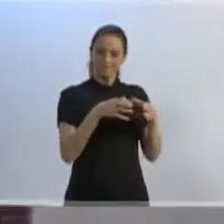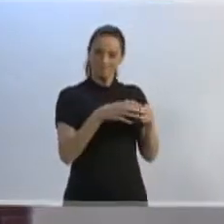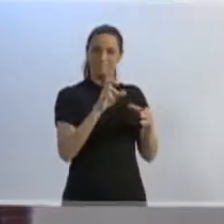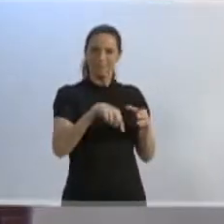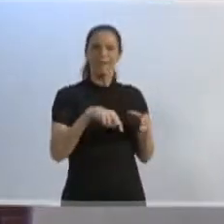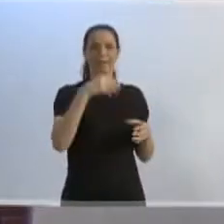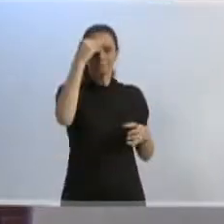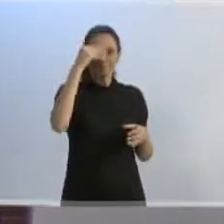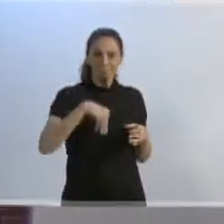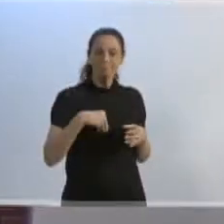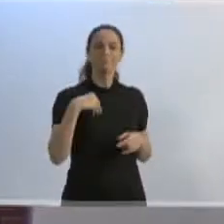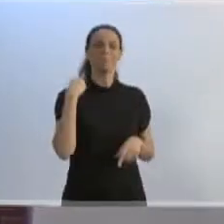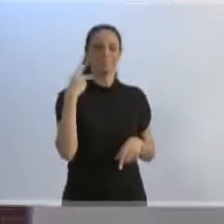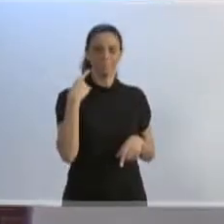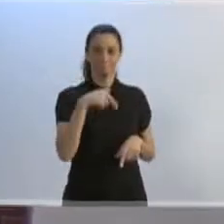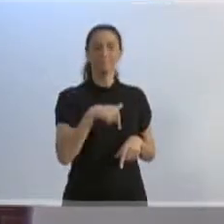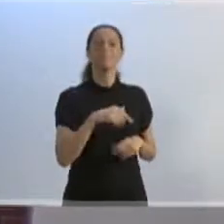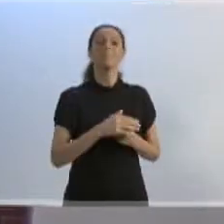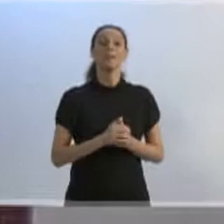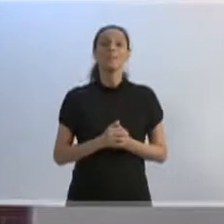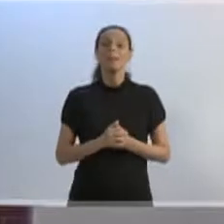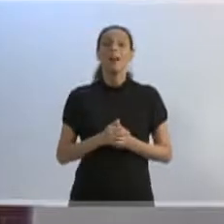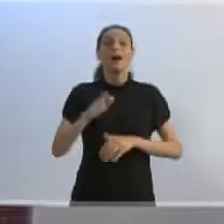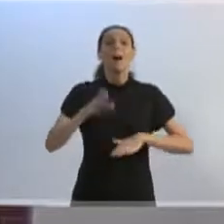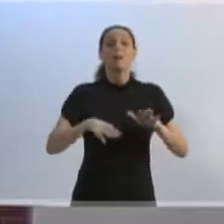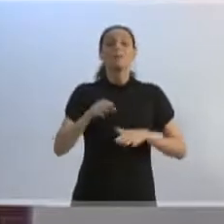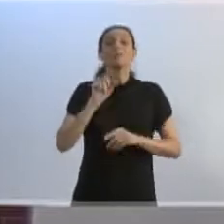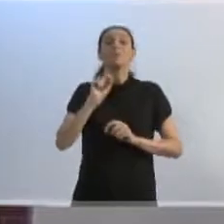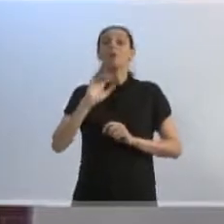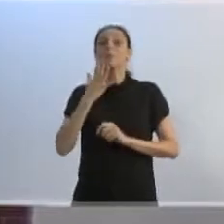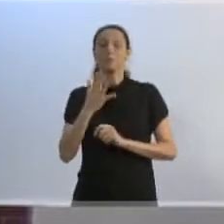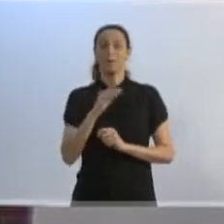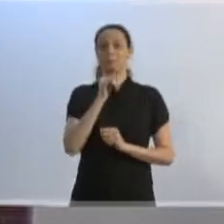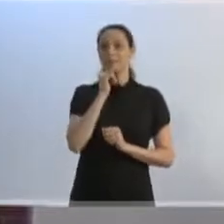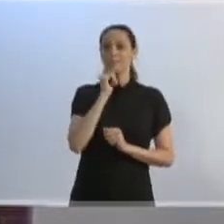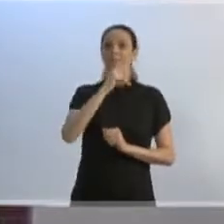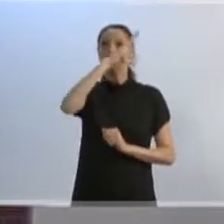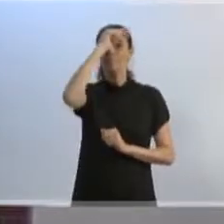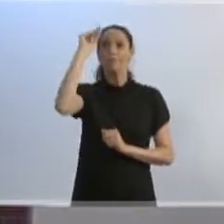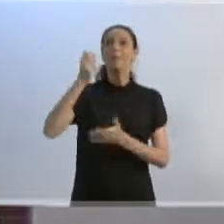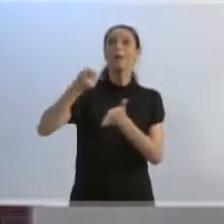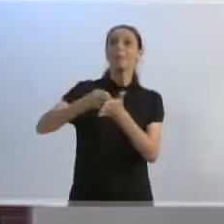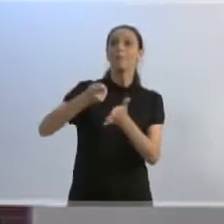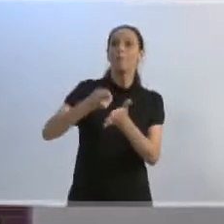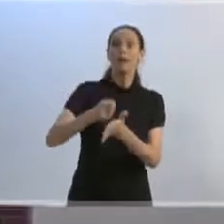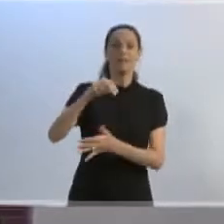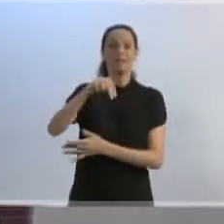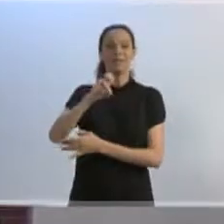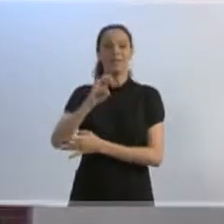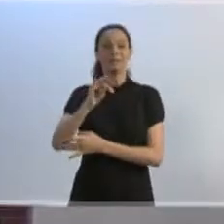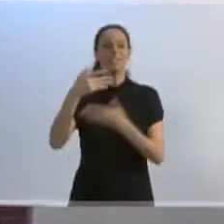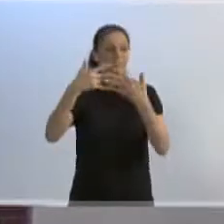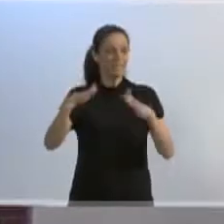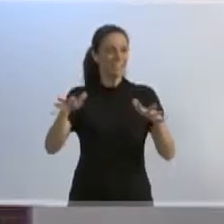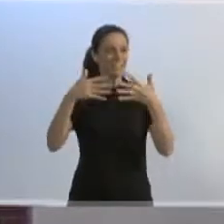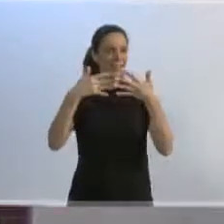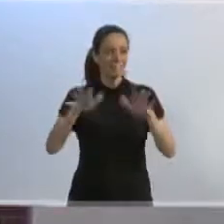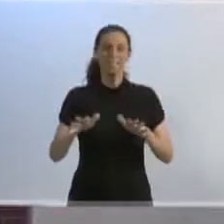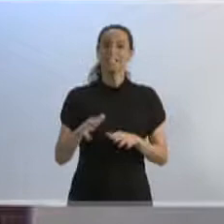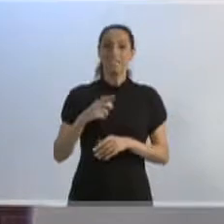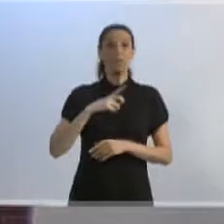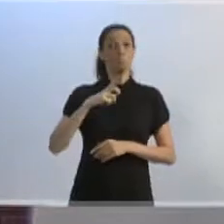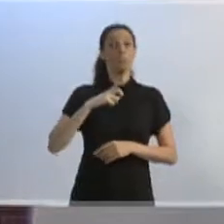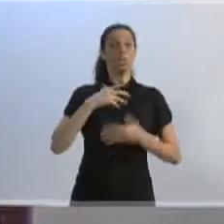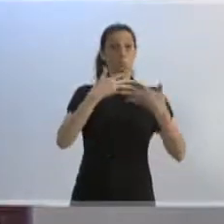analfabetos políticos que simplesmente vai lá, a imprensa joga qualquer coisa. A prefeitura está cobrando da Netflix e da Spotify. Eu tenho